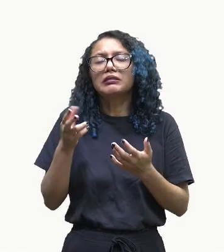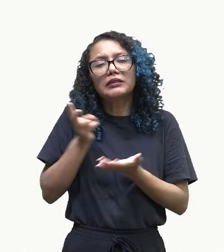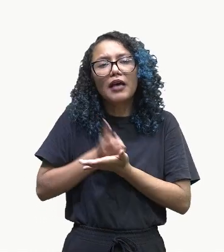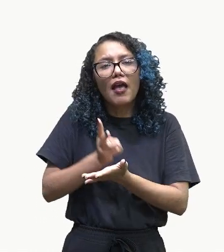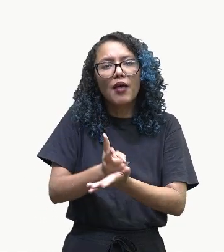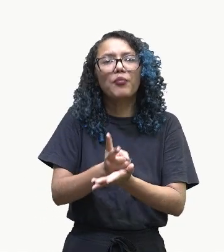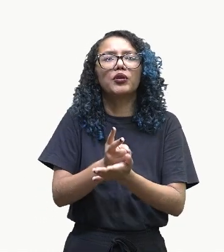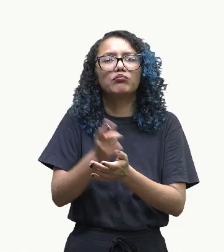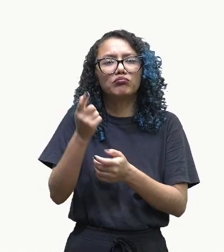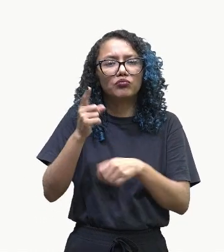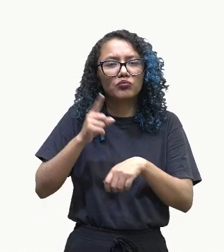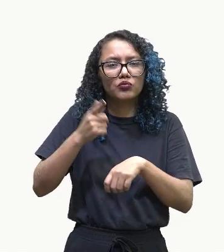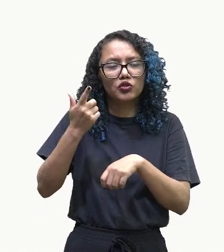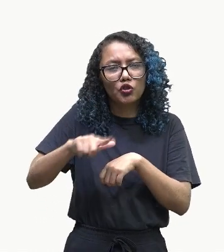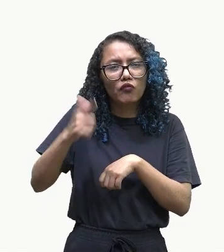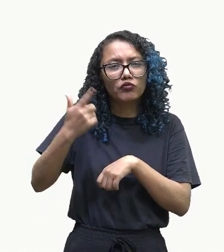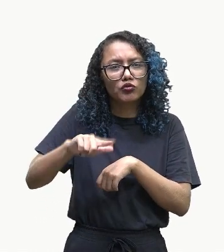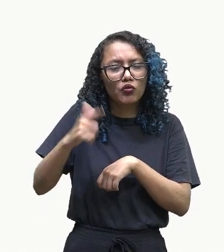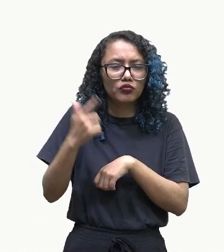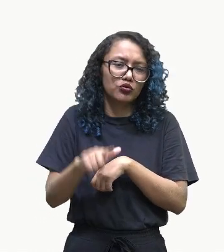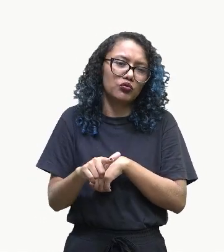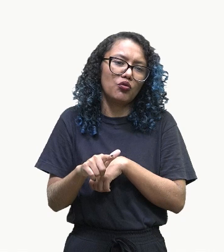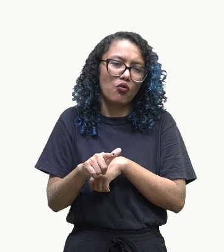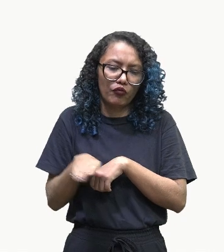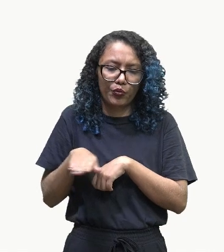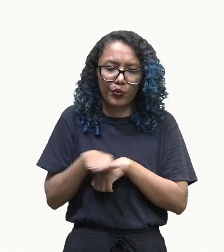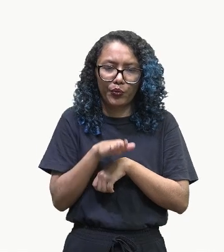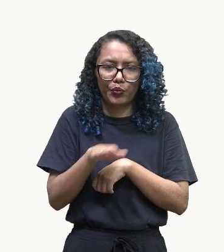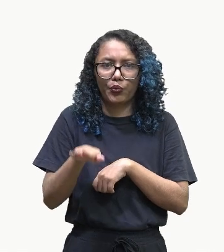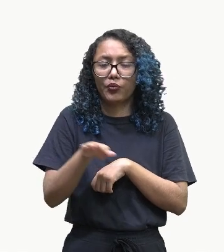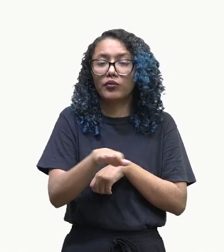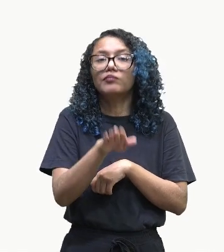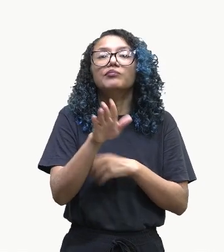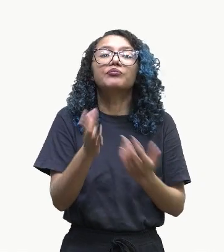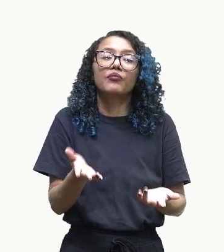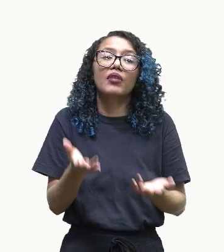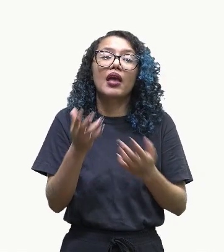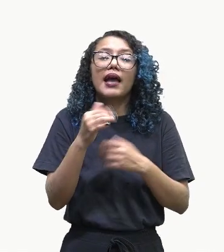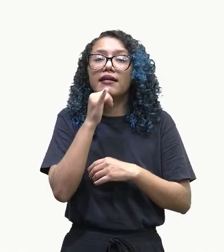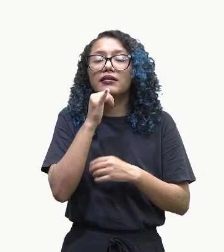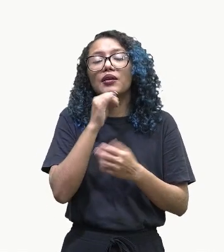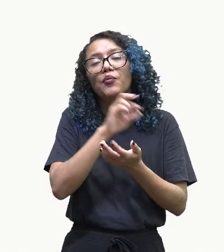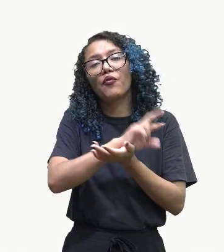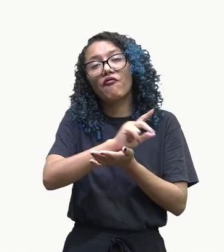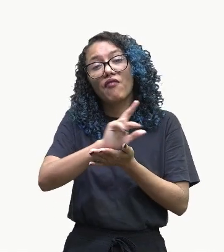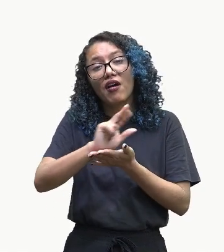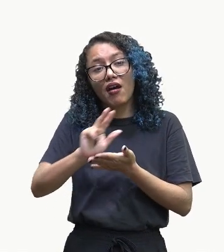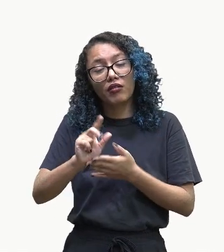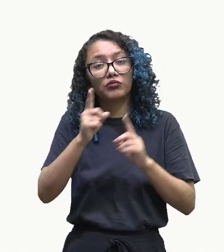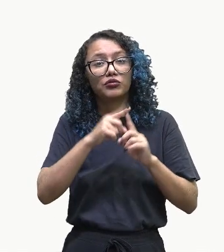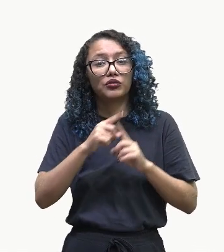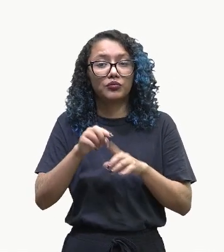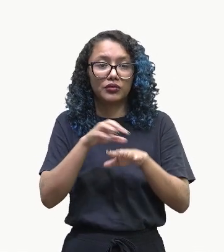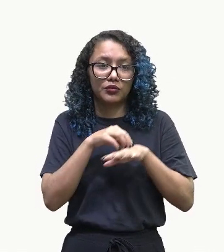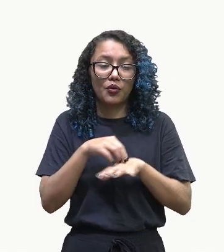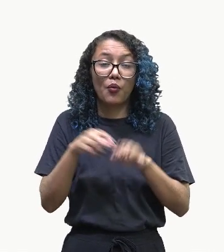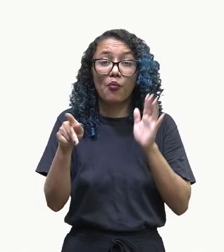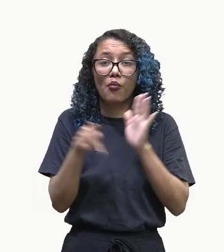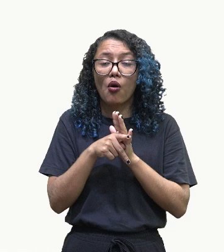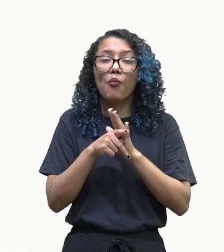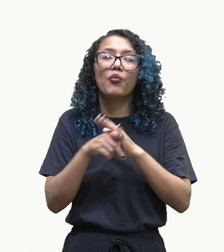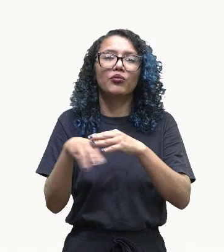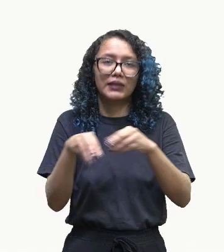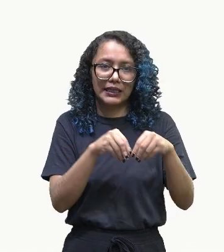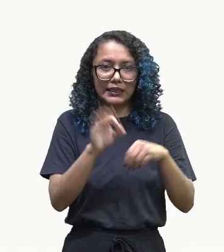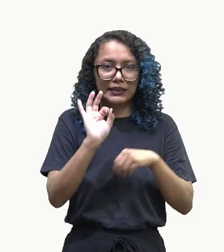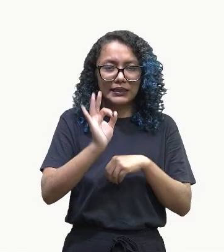nós tivemos diversos exemplos de meios de transportes que vão por tierra,